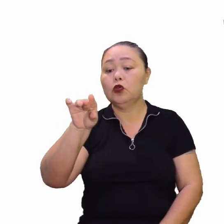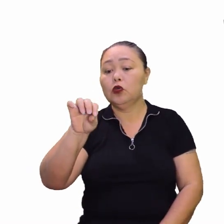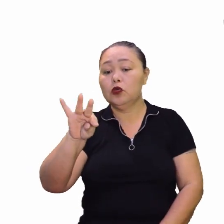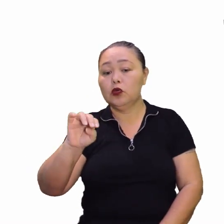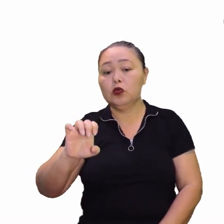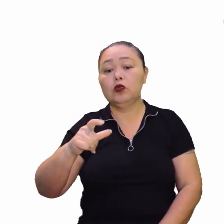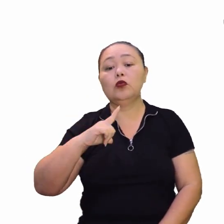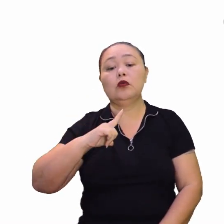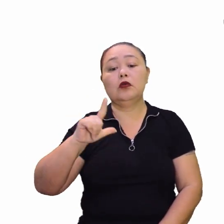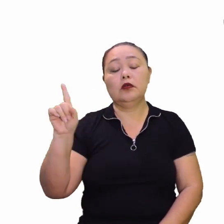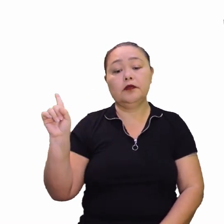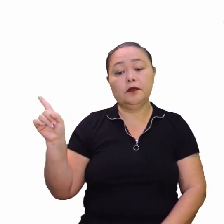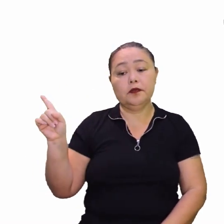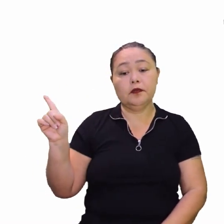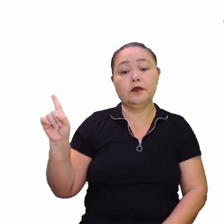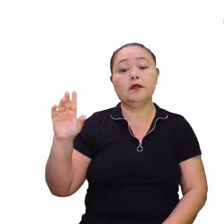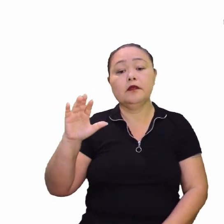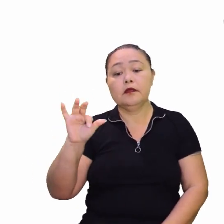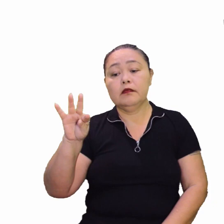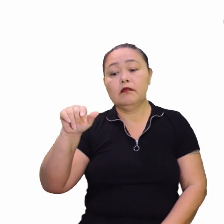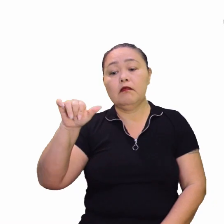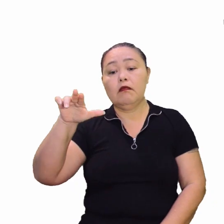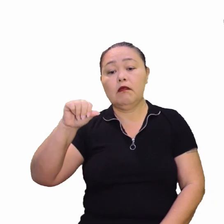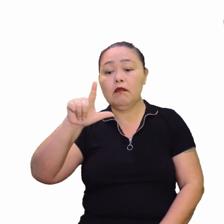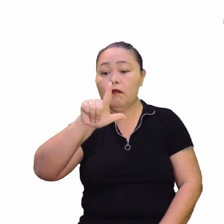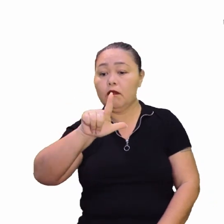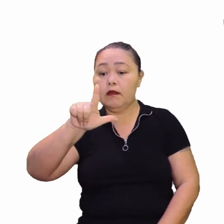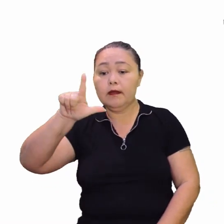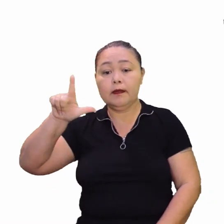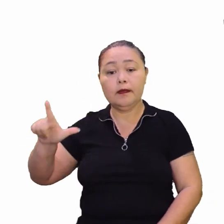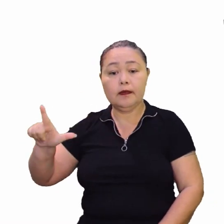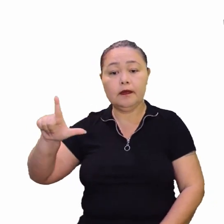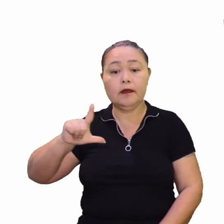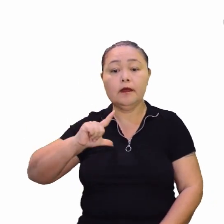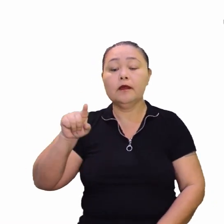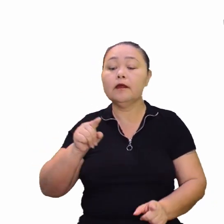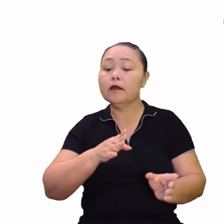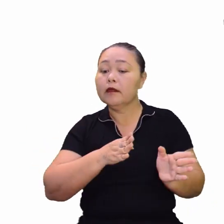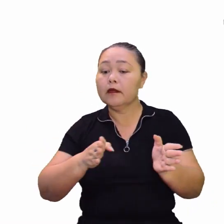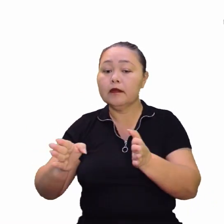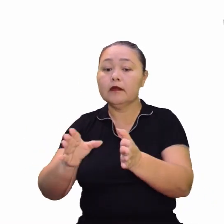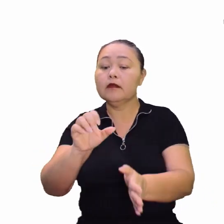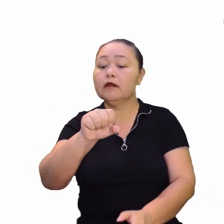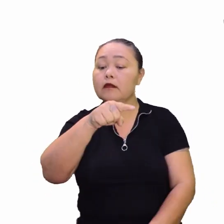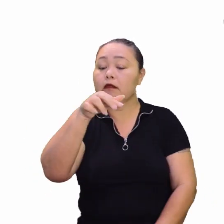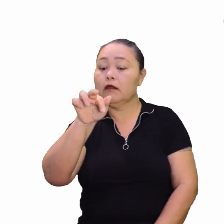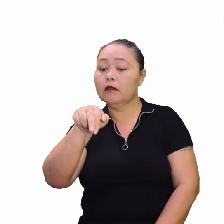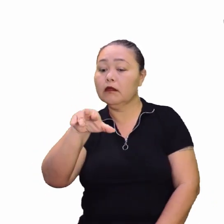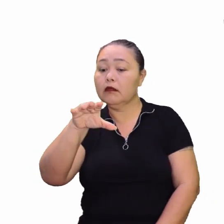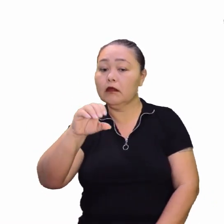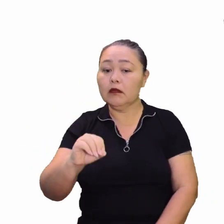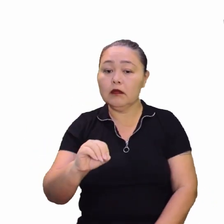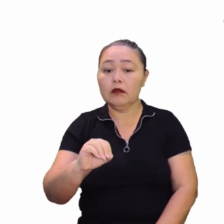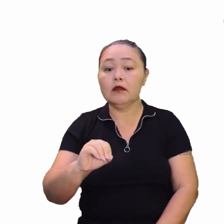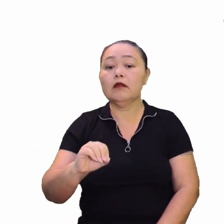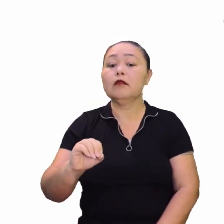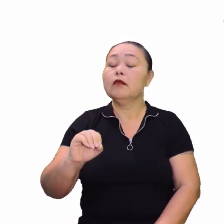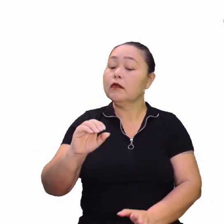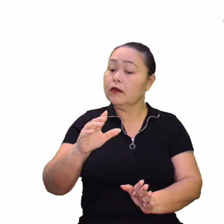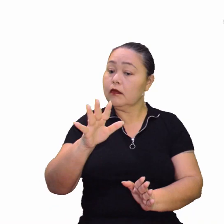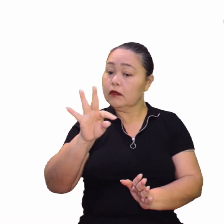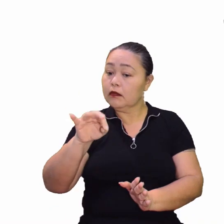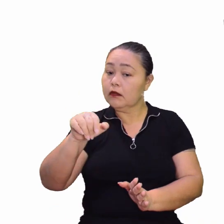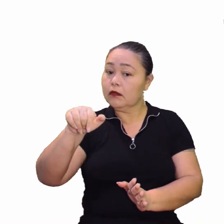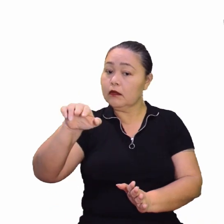Atlântico Leste, Bacia do São Francisco, Atlântico Oriental,